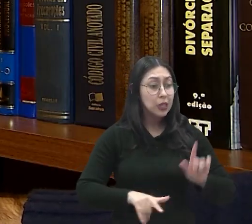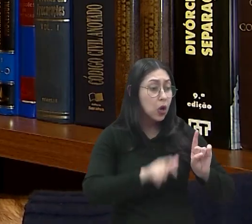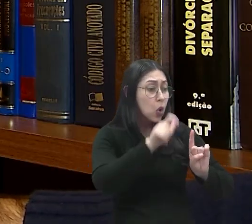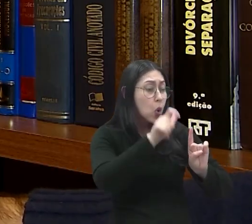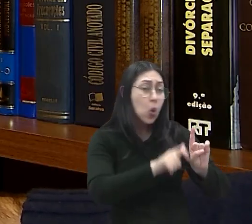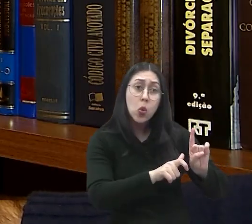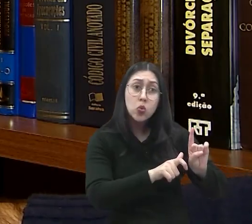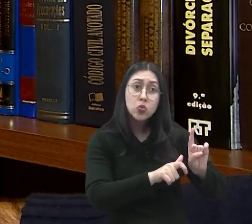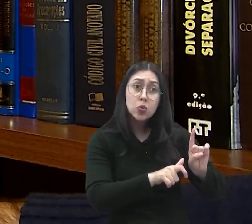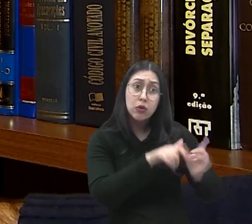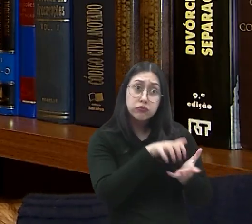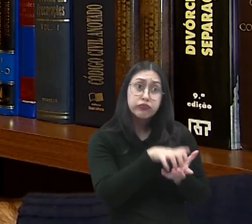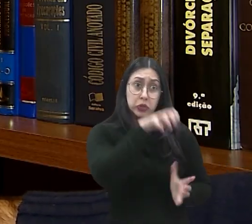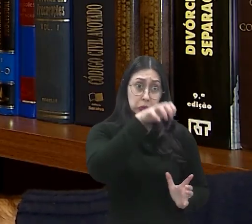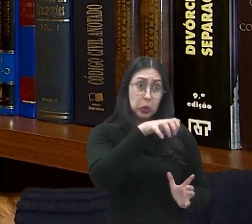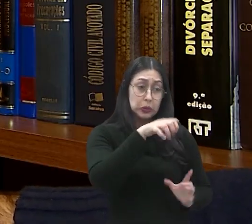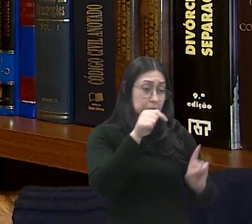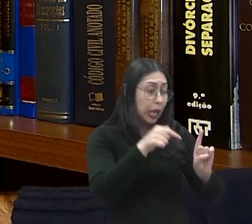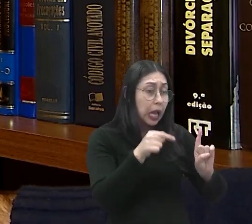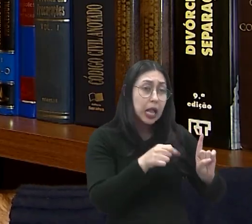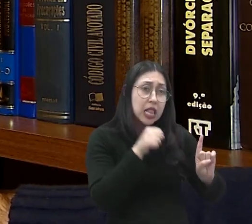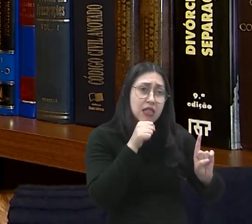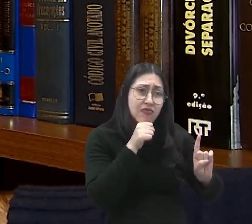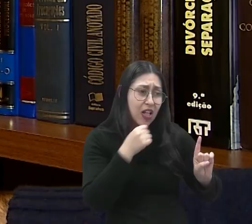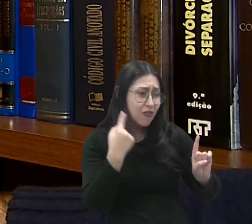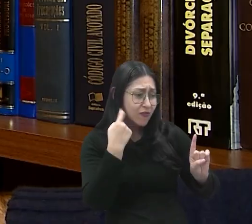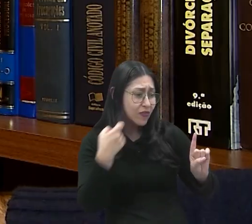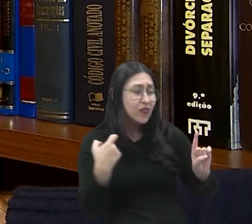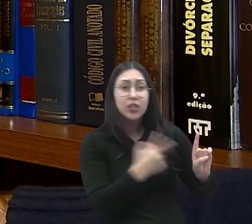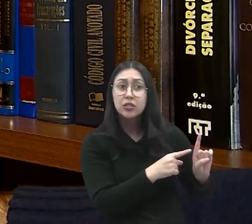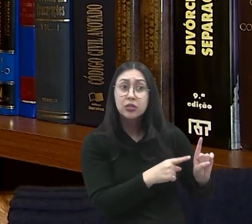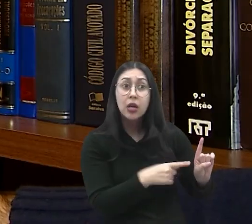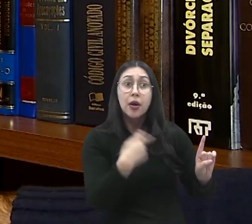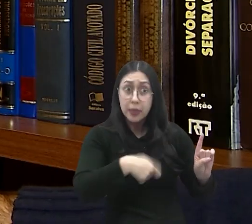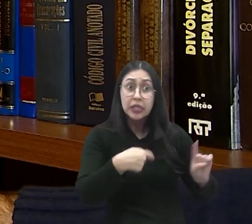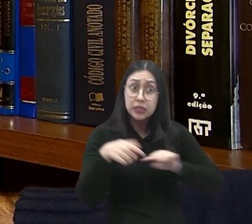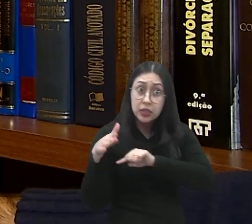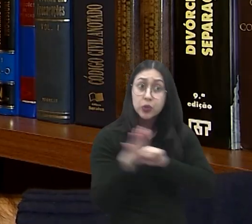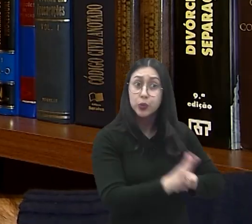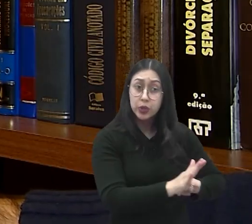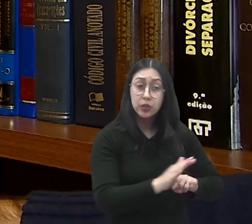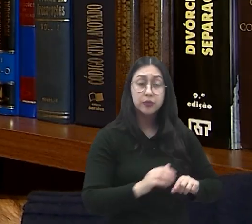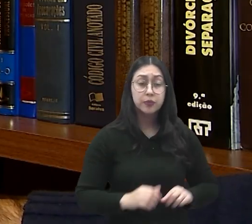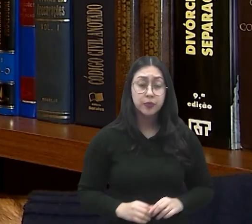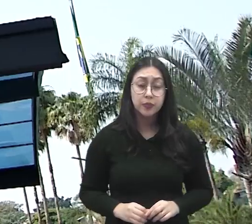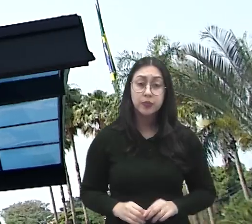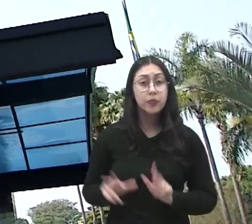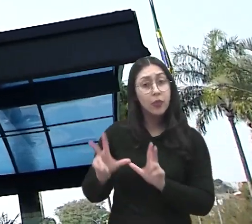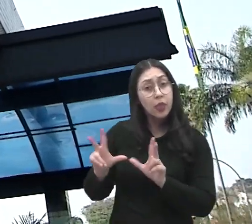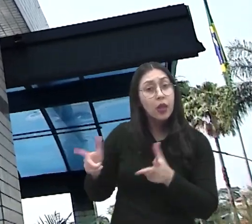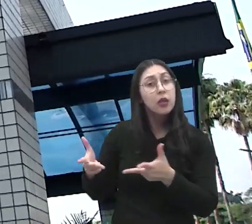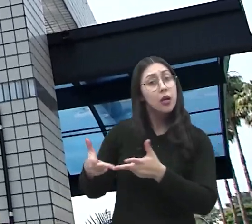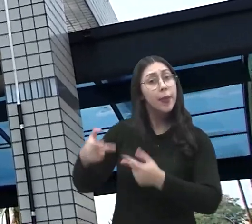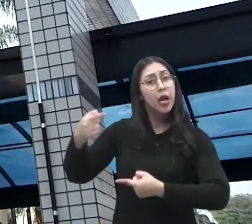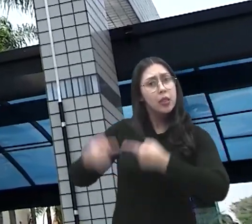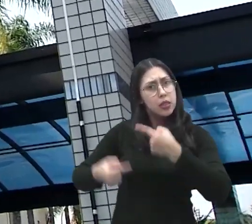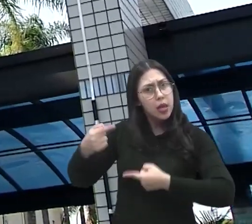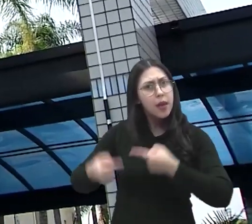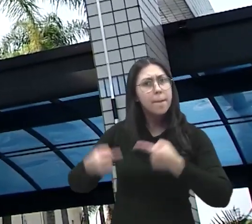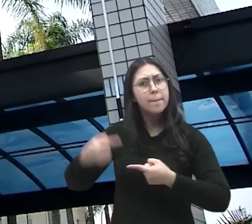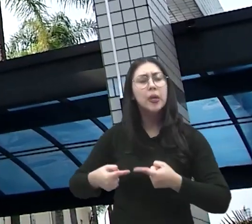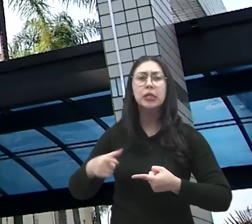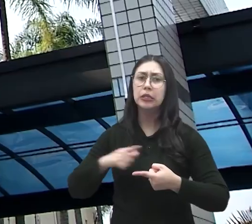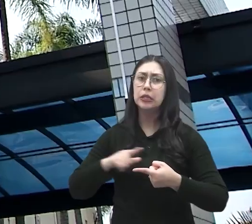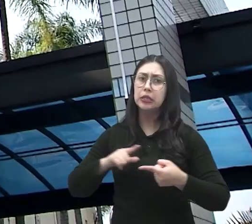é vítima de violência, ela deve buscar ajuda e não aceitar que isso continue. Na Câmara, o